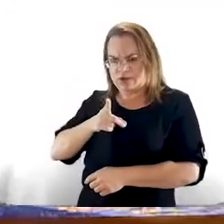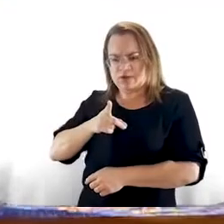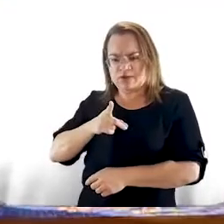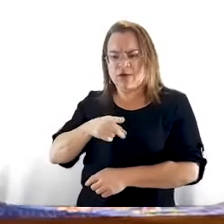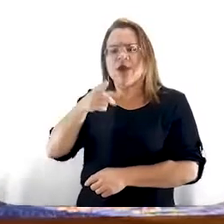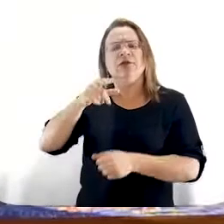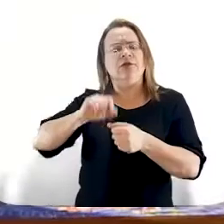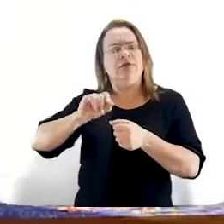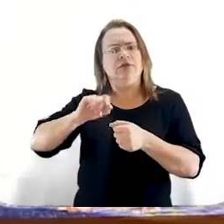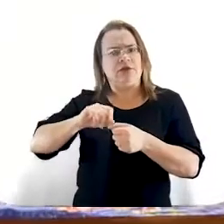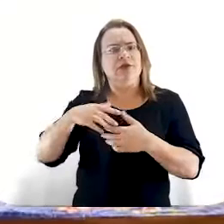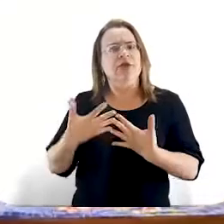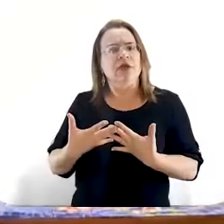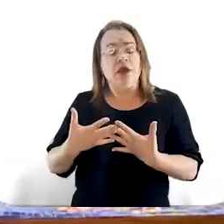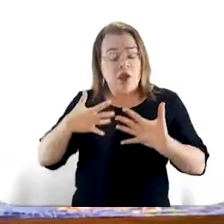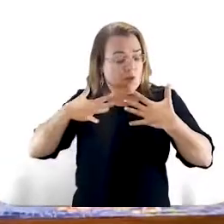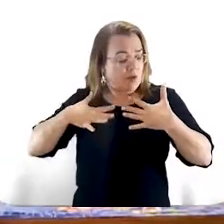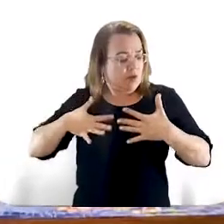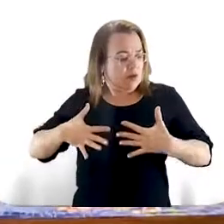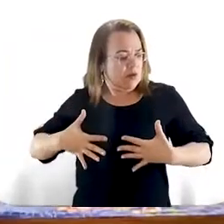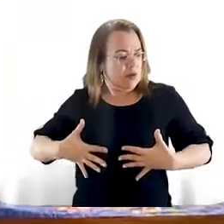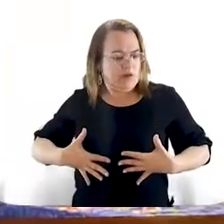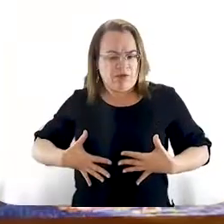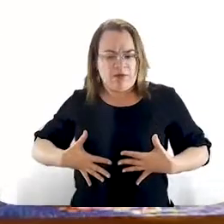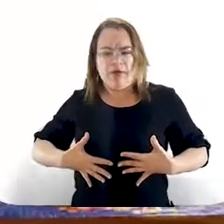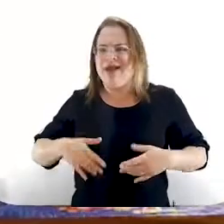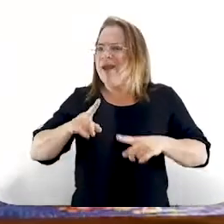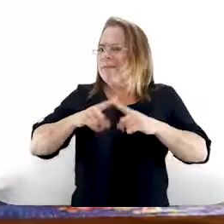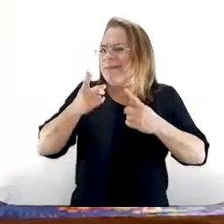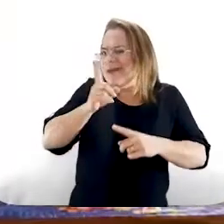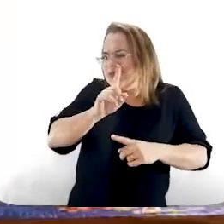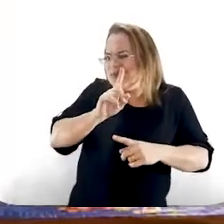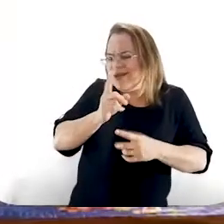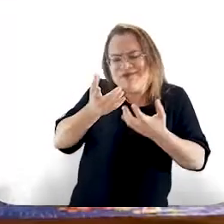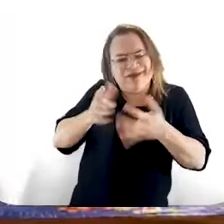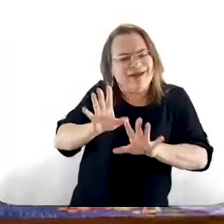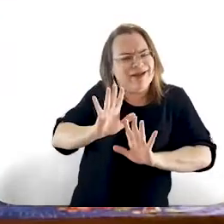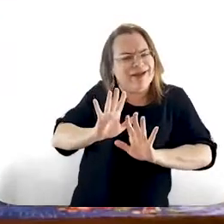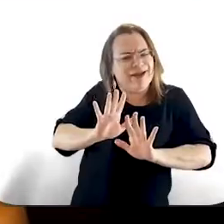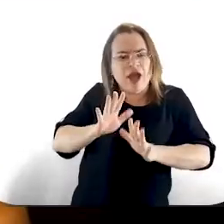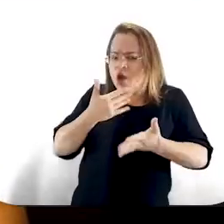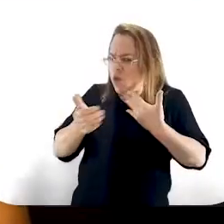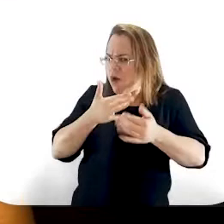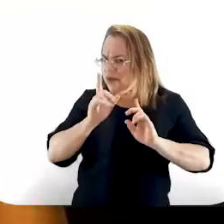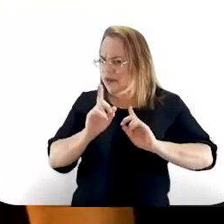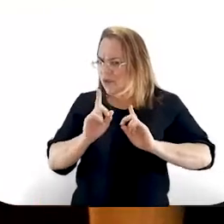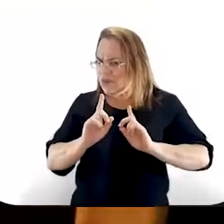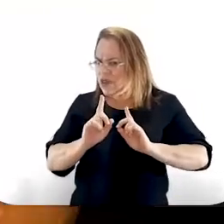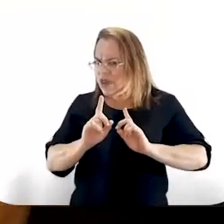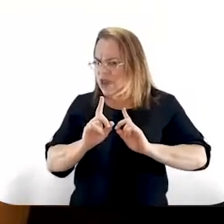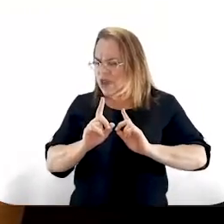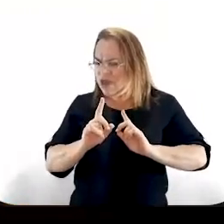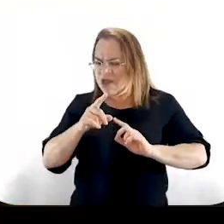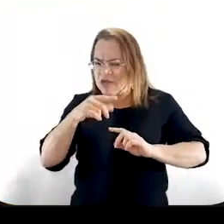que fizessem uma roupa. Mas ele não queria uma roupinha assim qualquer, não, que qualquer rei por aí tinha